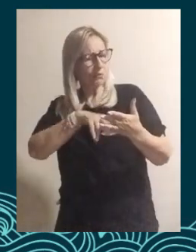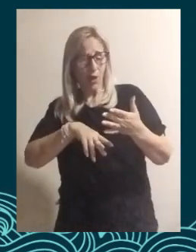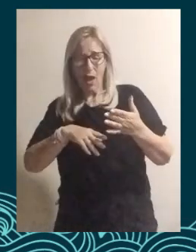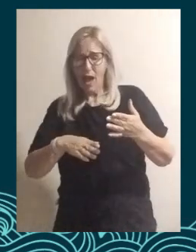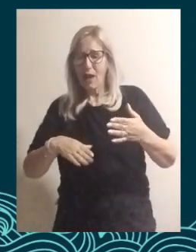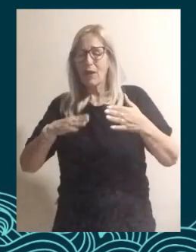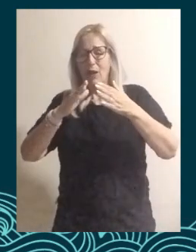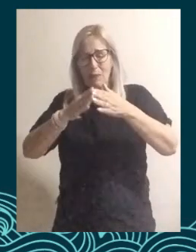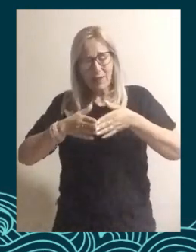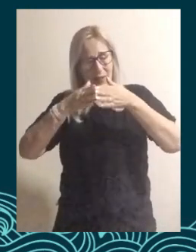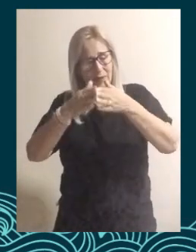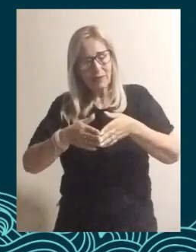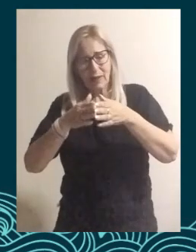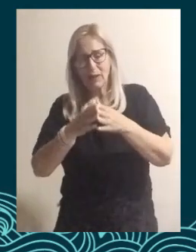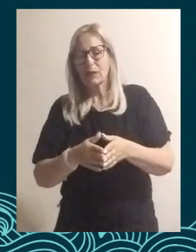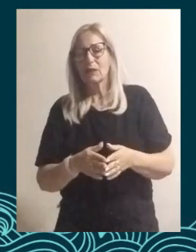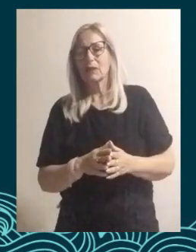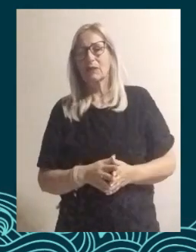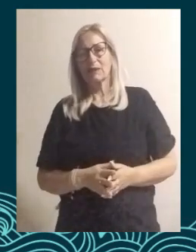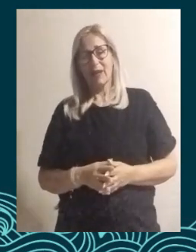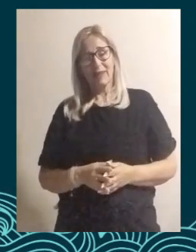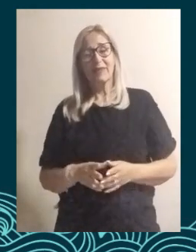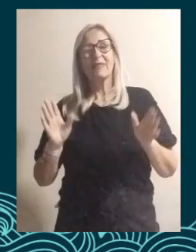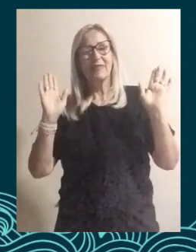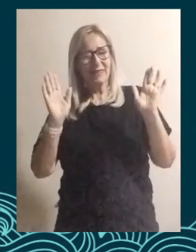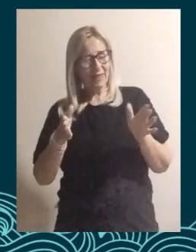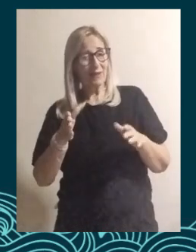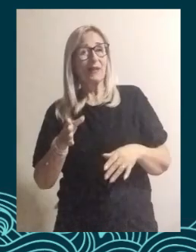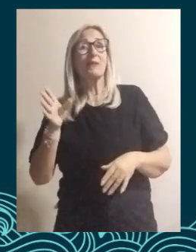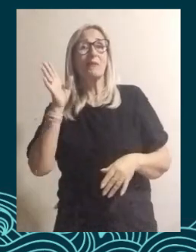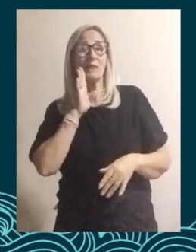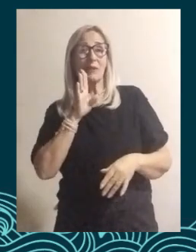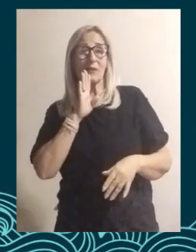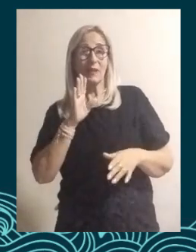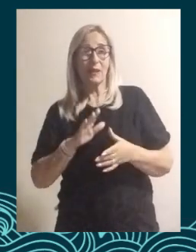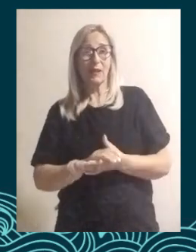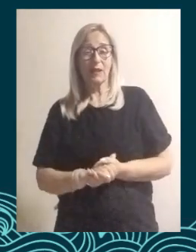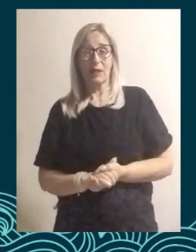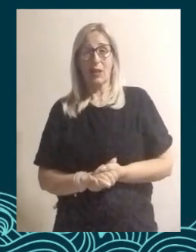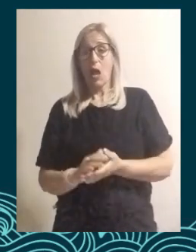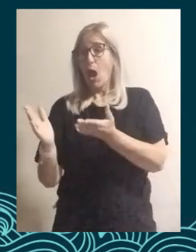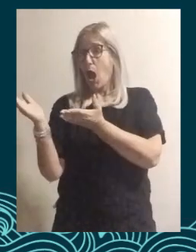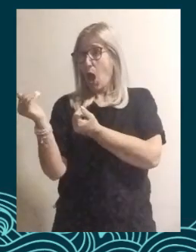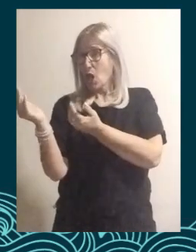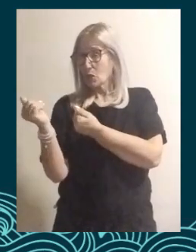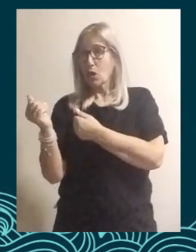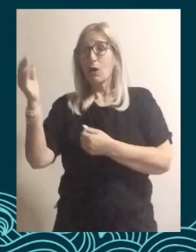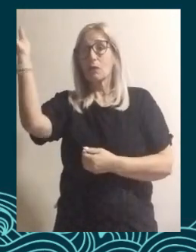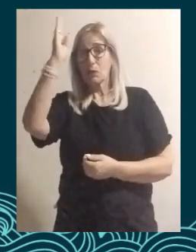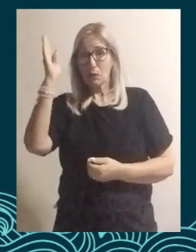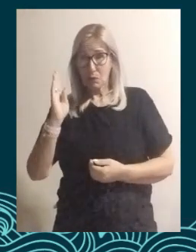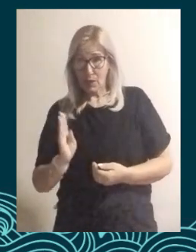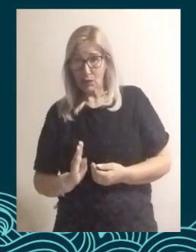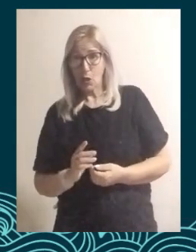uma escritora, é uma exploradora, uma navegadora que já acumula alguns feitos incríveis, sendo a mais